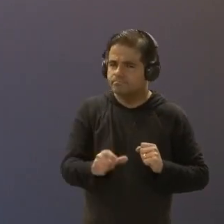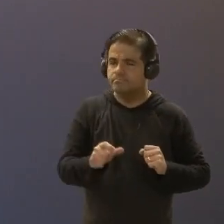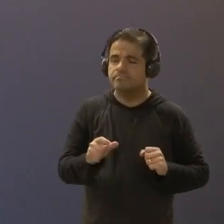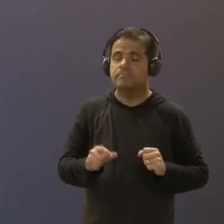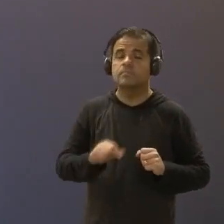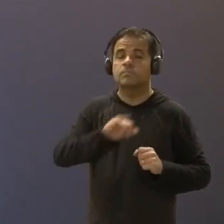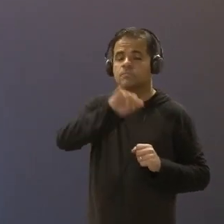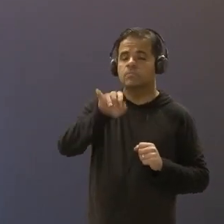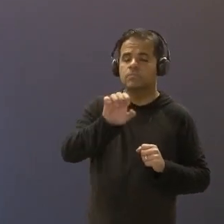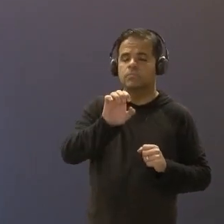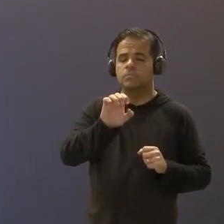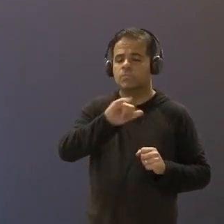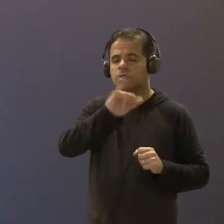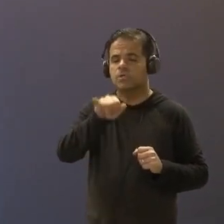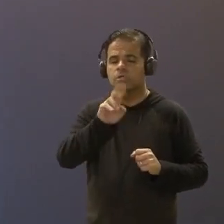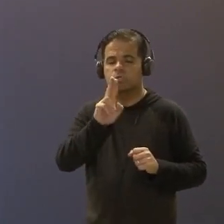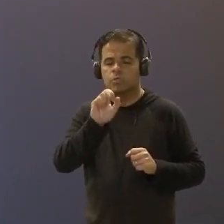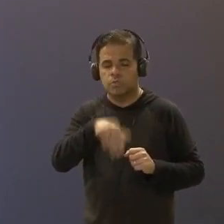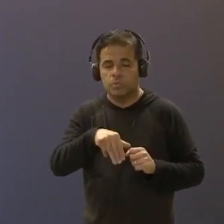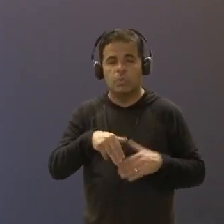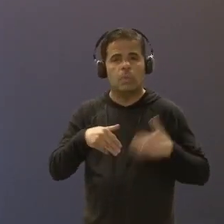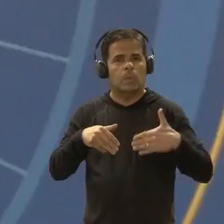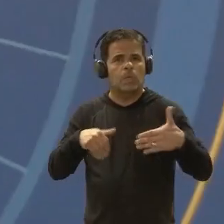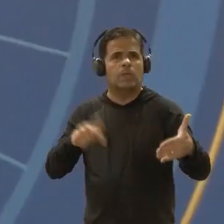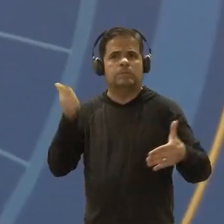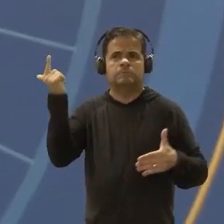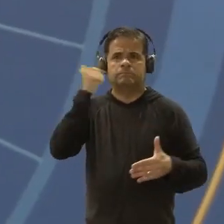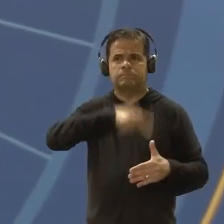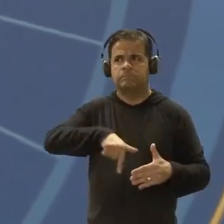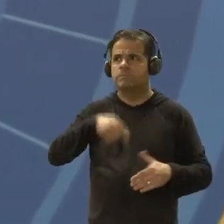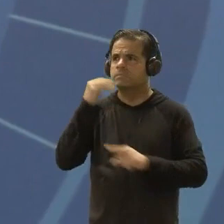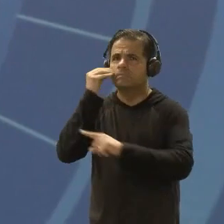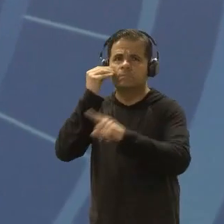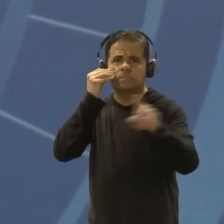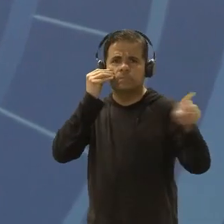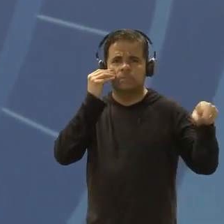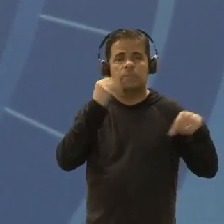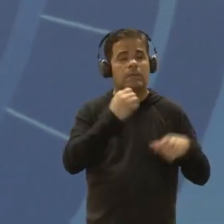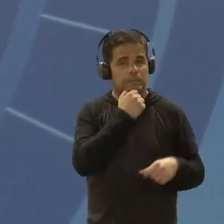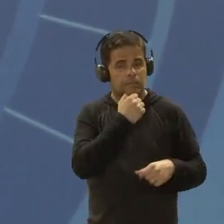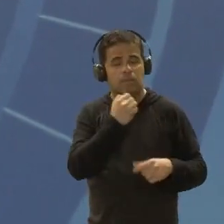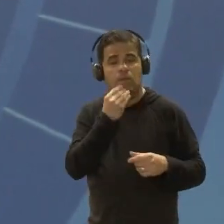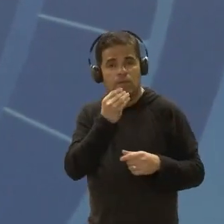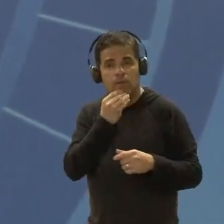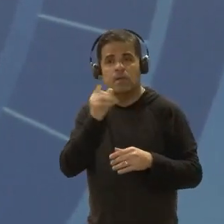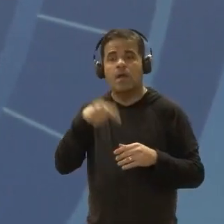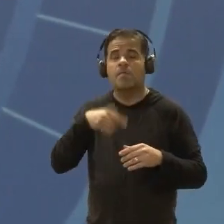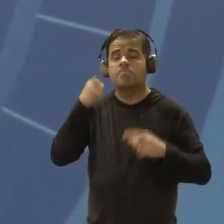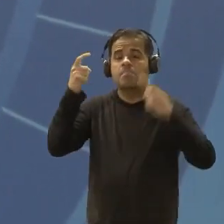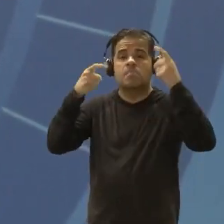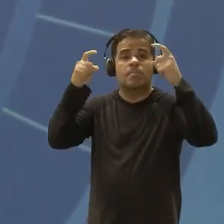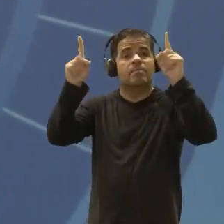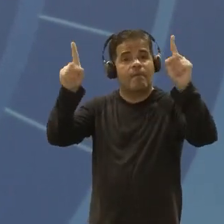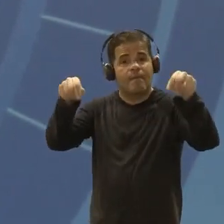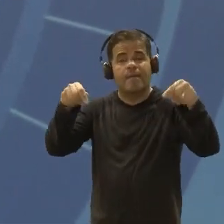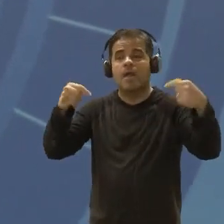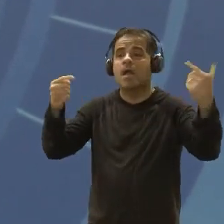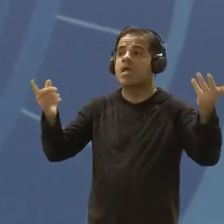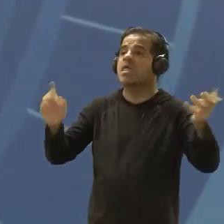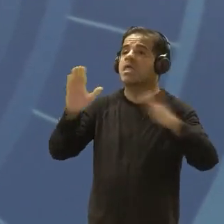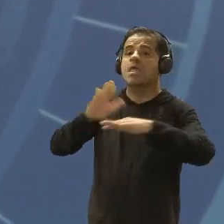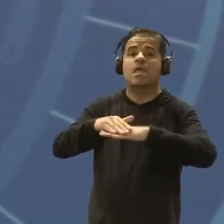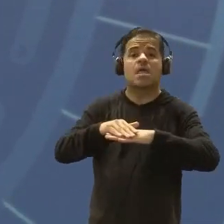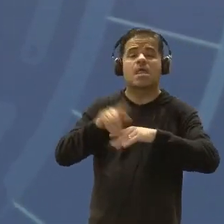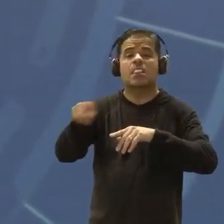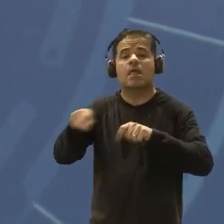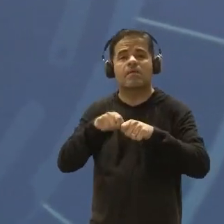e o jejum intermitente vem ganhando cada vez mais evidências científicas. A minha grande preocupação é quem está